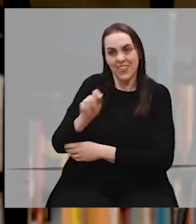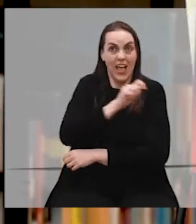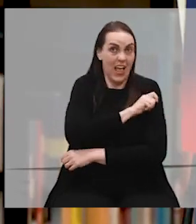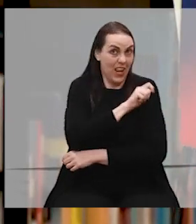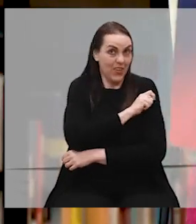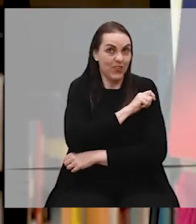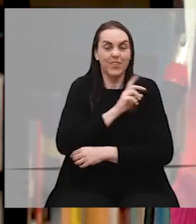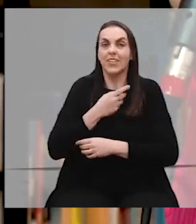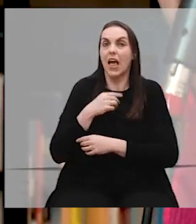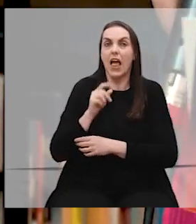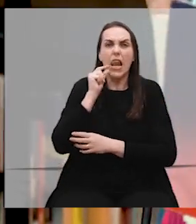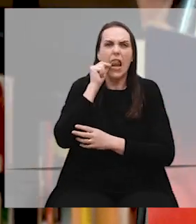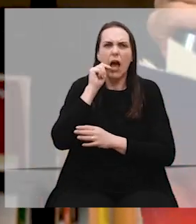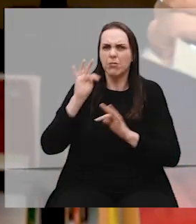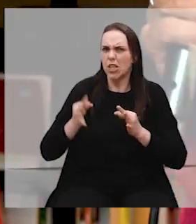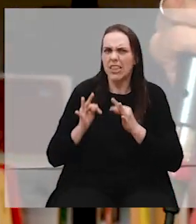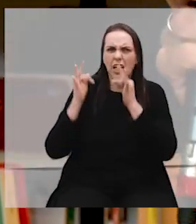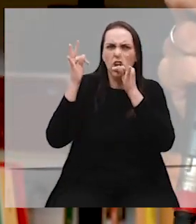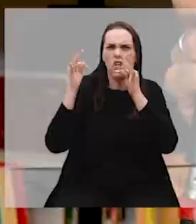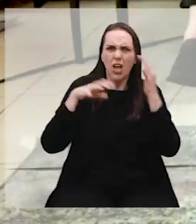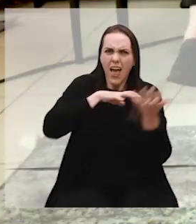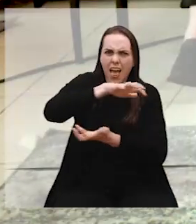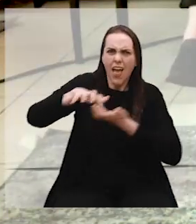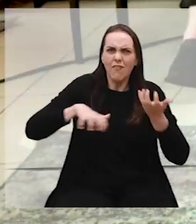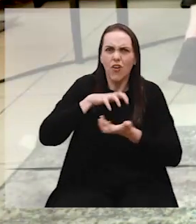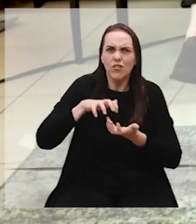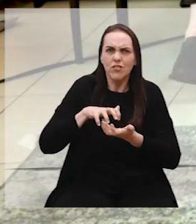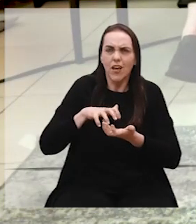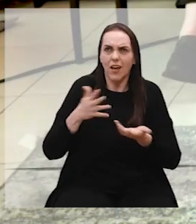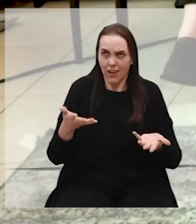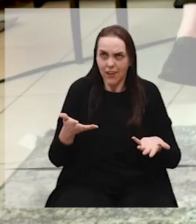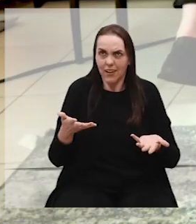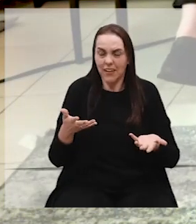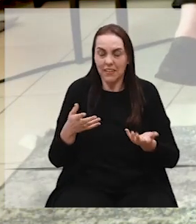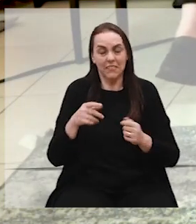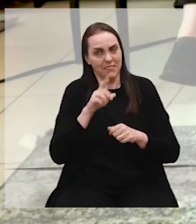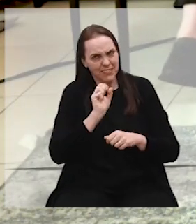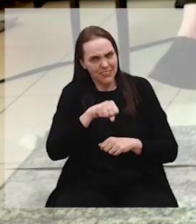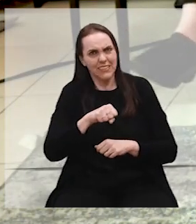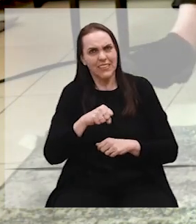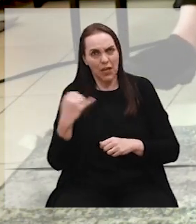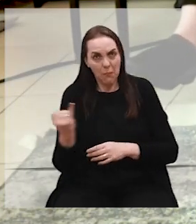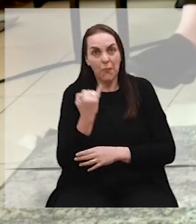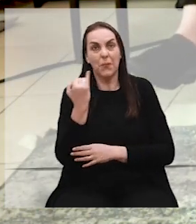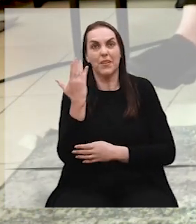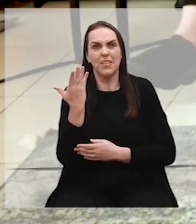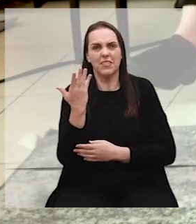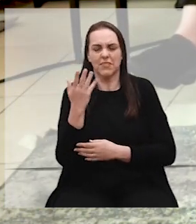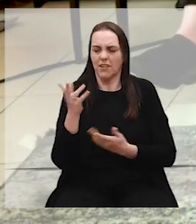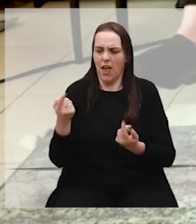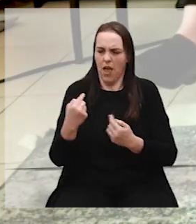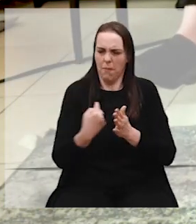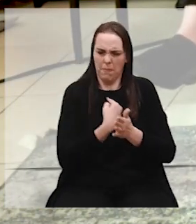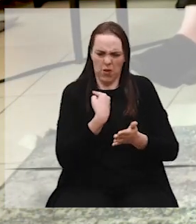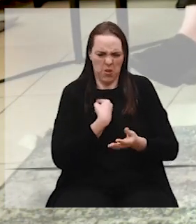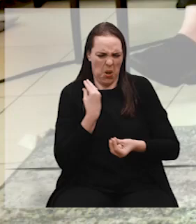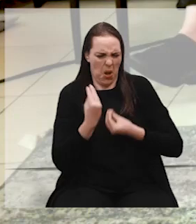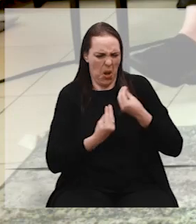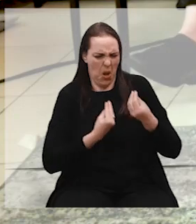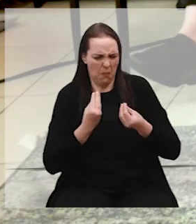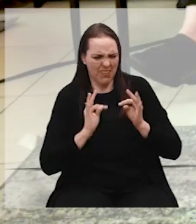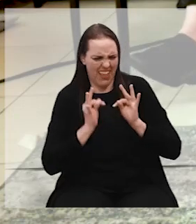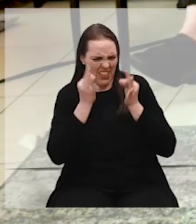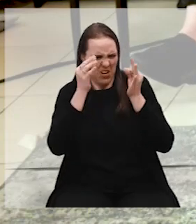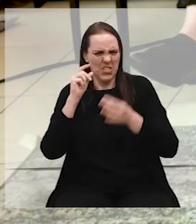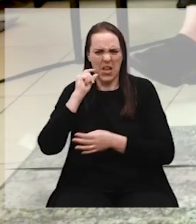o lápis é uma tecnologia revolucionária. Não precisa de tomada? E eles dizem assim, Prof. Vânia, tecnologia? Eu